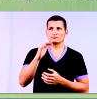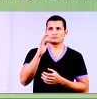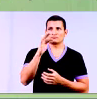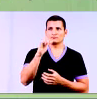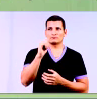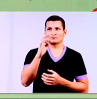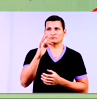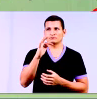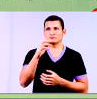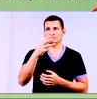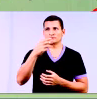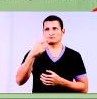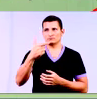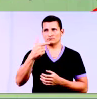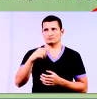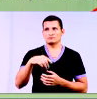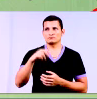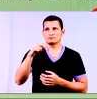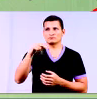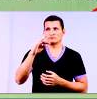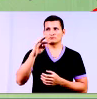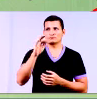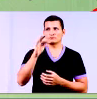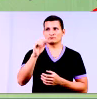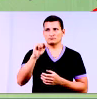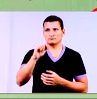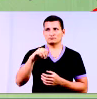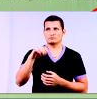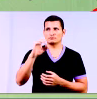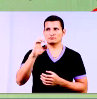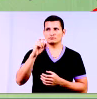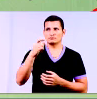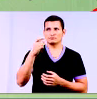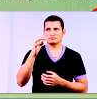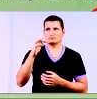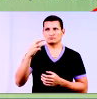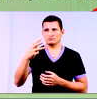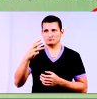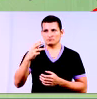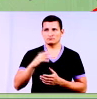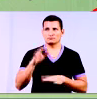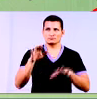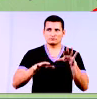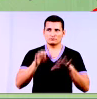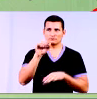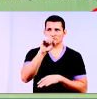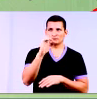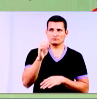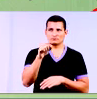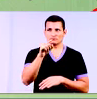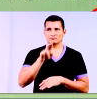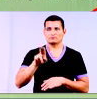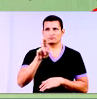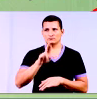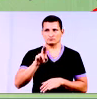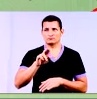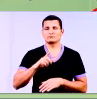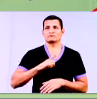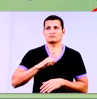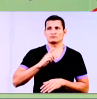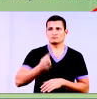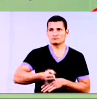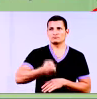NTFS, FAT32, né, esses T3, Tá, RAID e FS, depende muito do sistema operacional que você usa, né, professor? Mas são